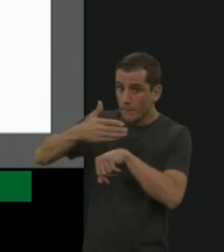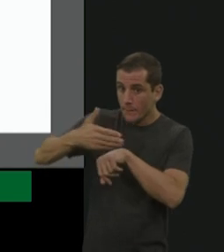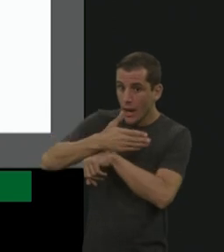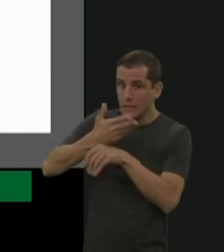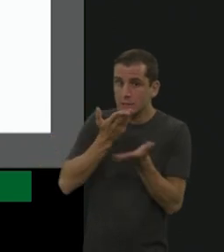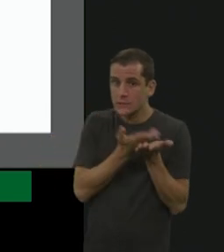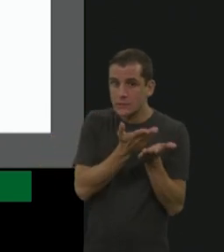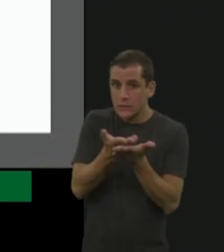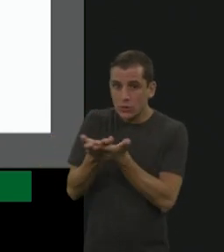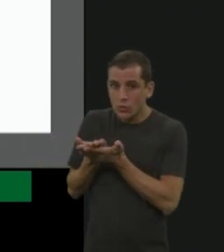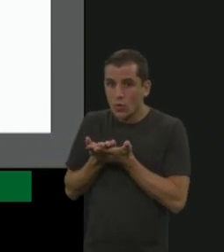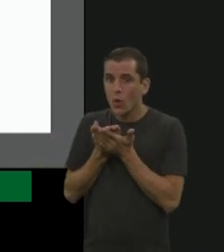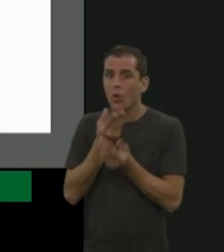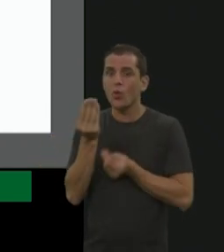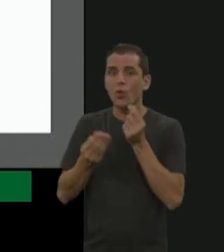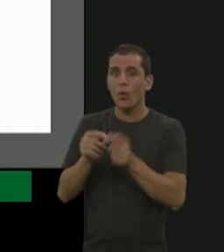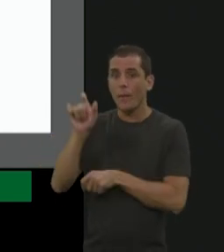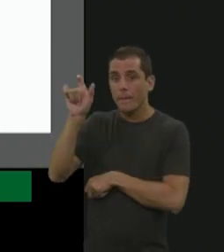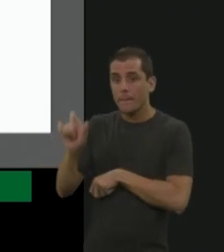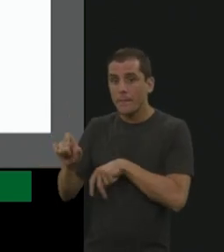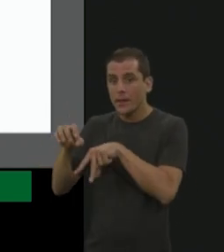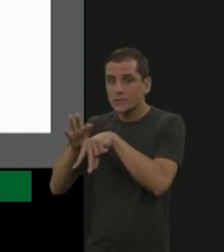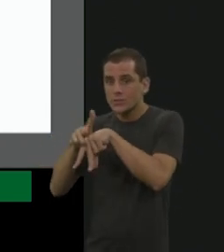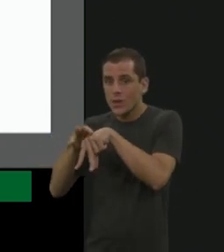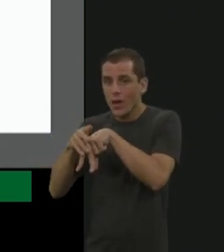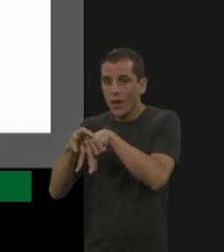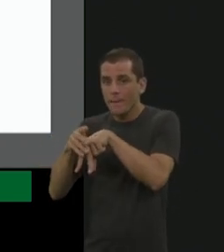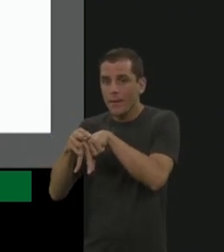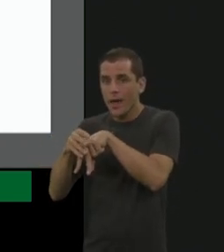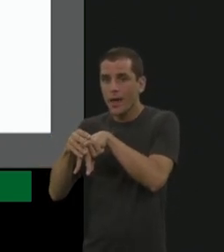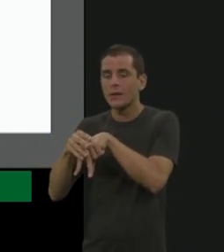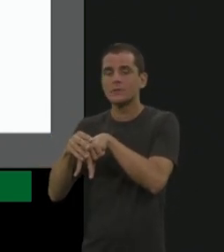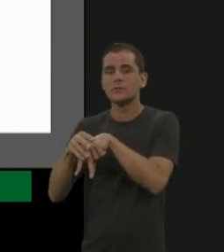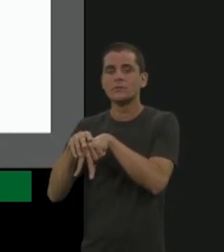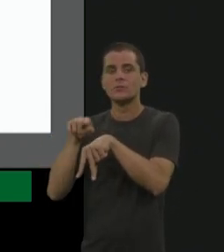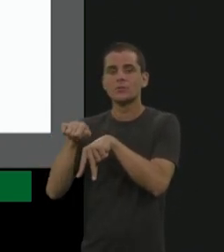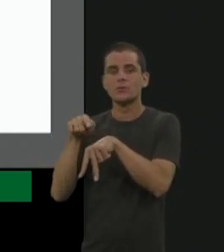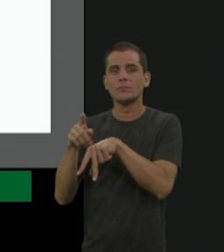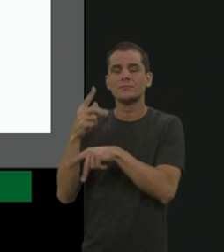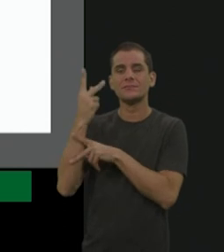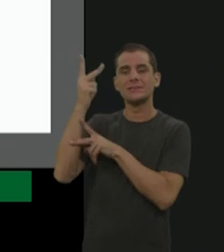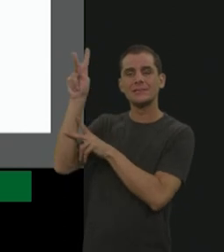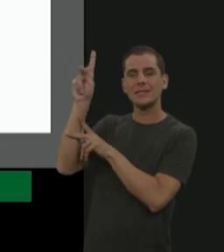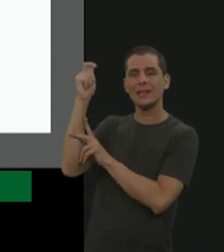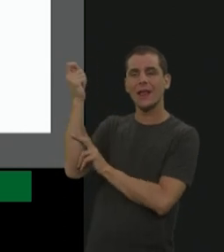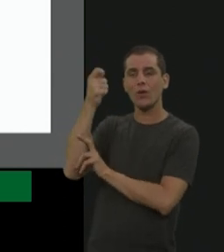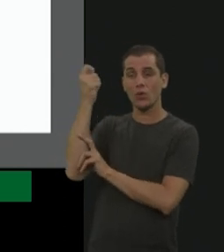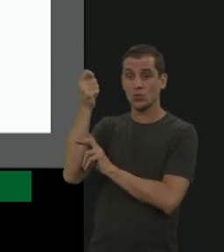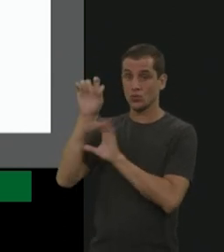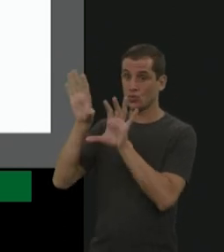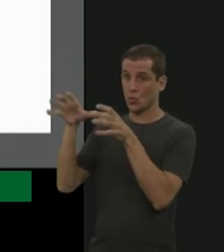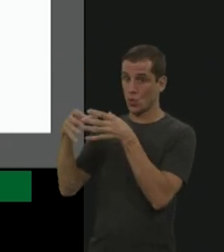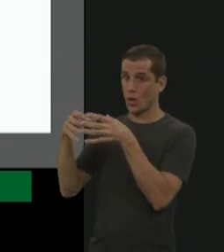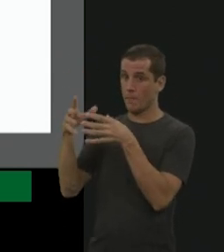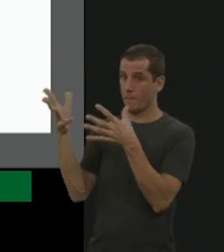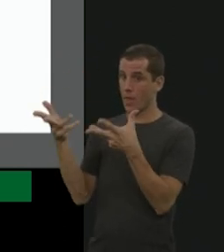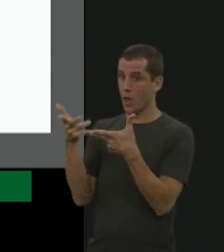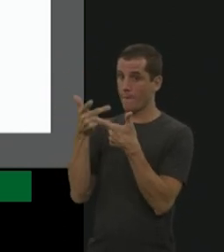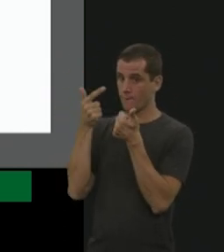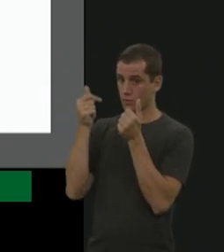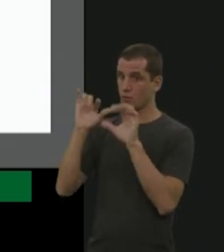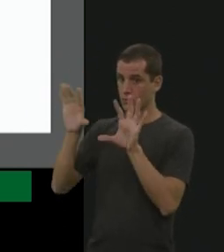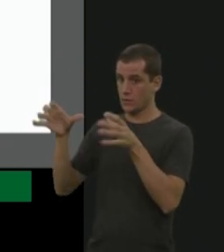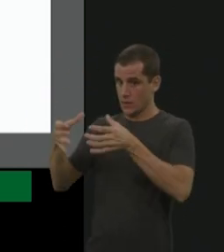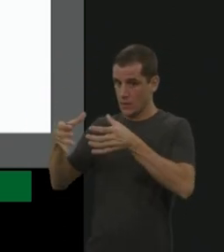com os pacientes que eram do Roberto Giuliani, que são os vizinhos de vocês aqui, do Rio Grande do Sul, uma equipe maravilhosa. Né? E